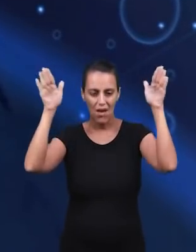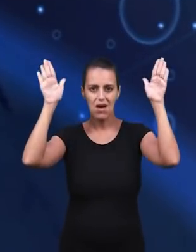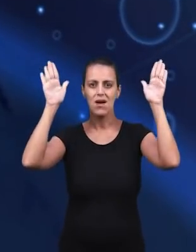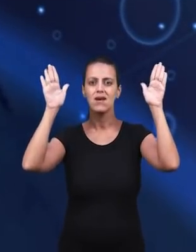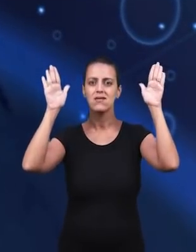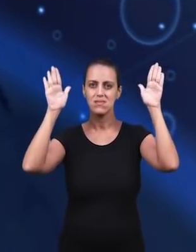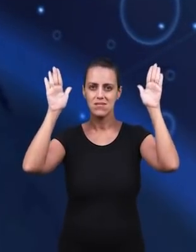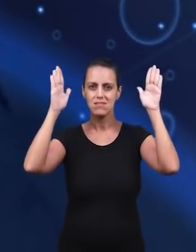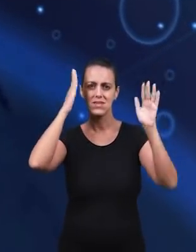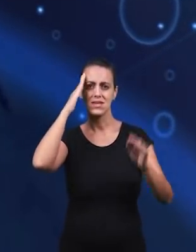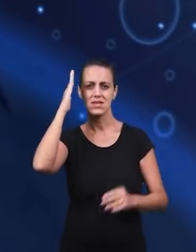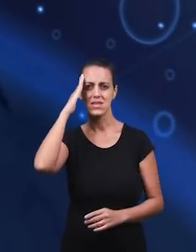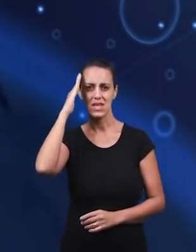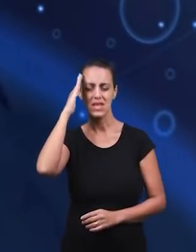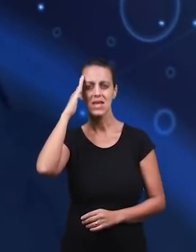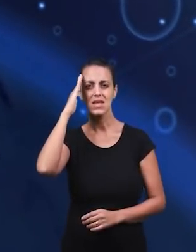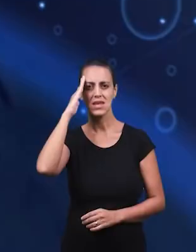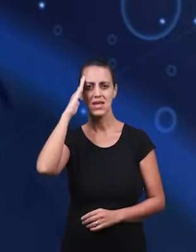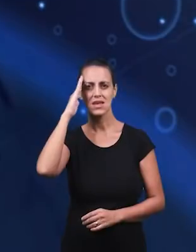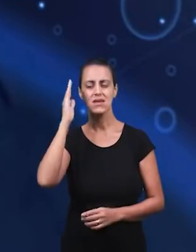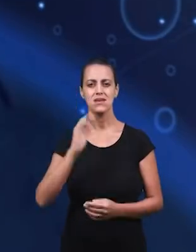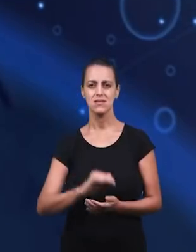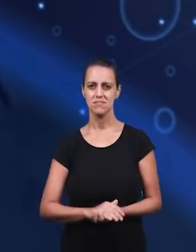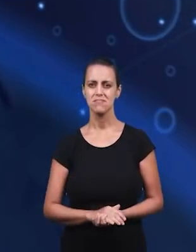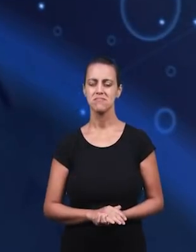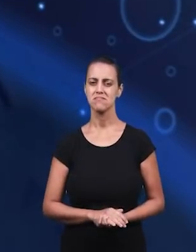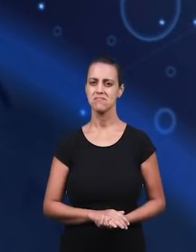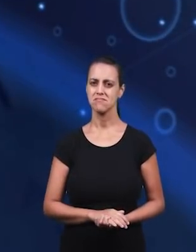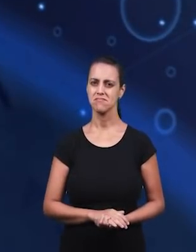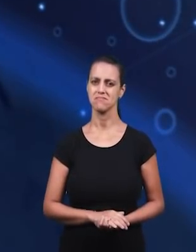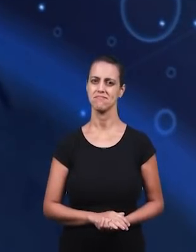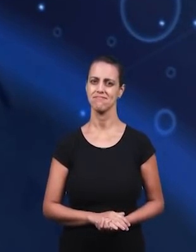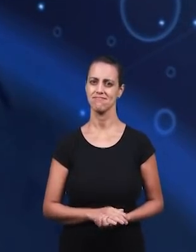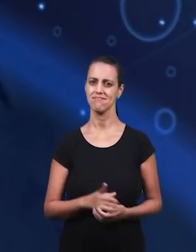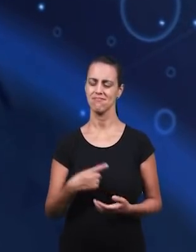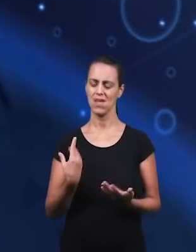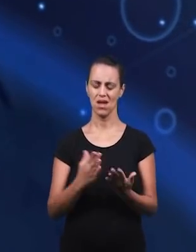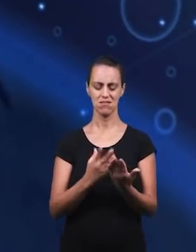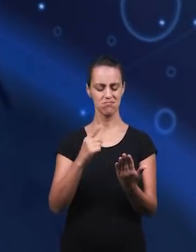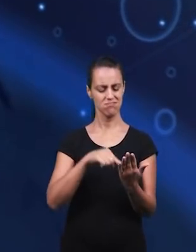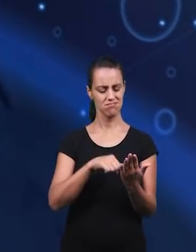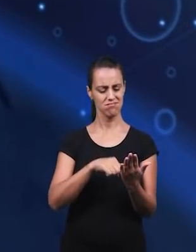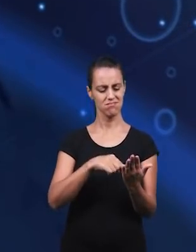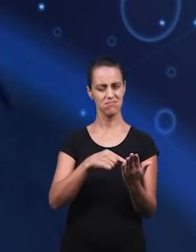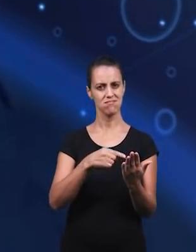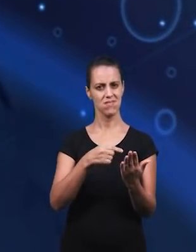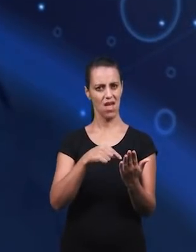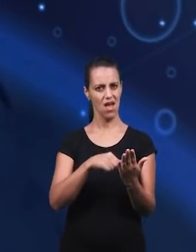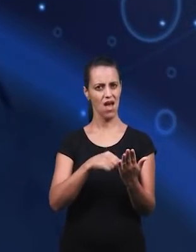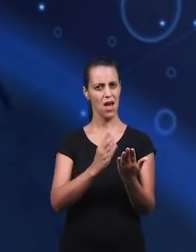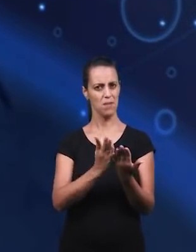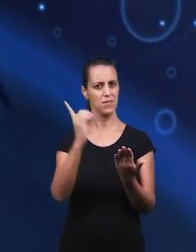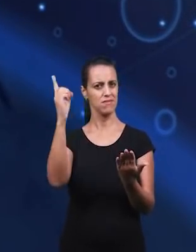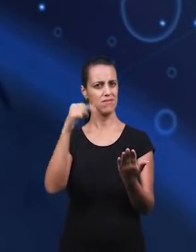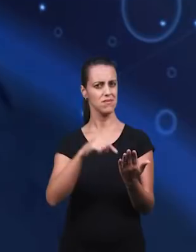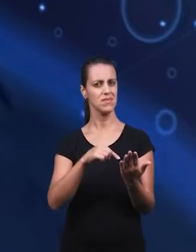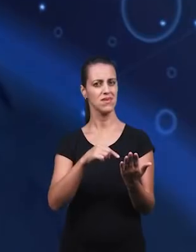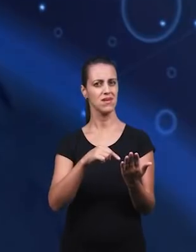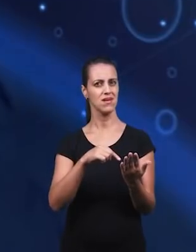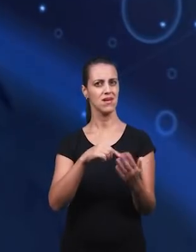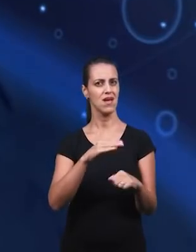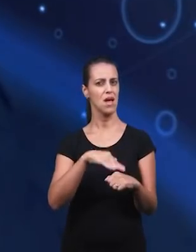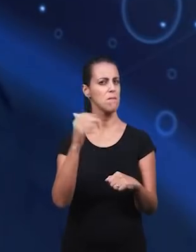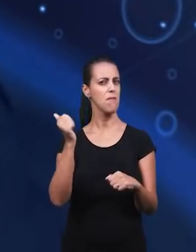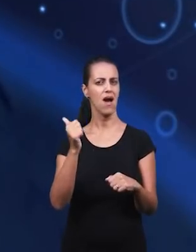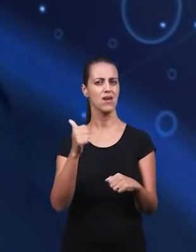nossos olhos e tem aberto os nossos ouvidos para as Escrituras. E isso é muito mais do que